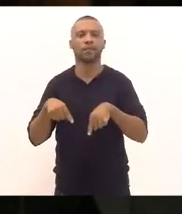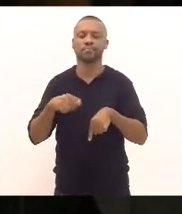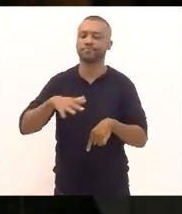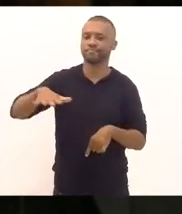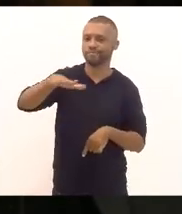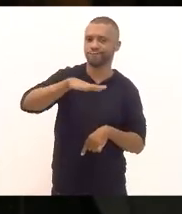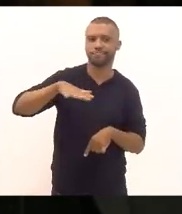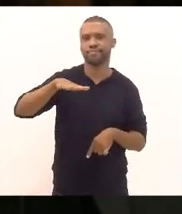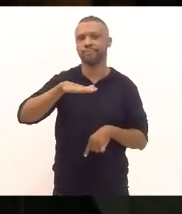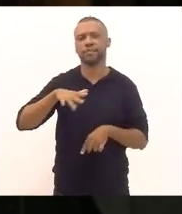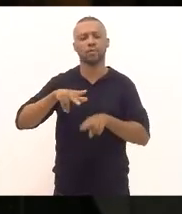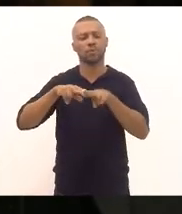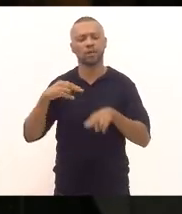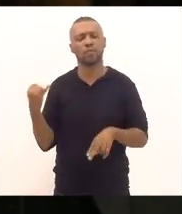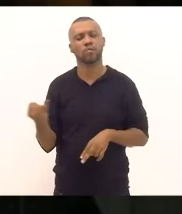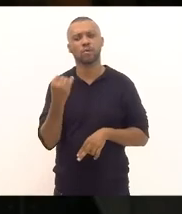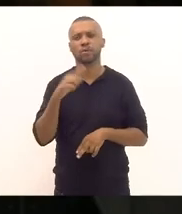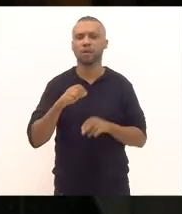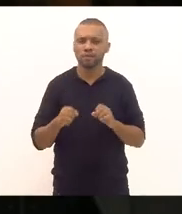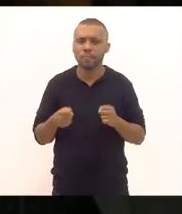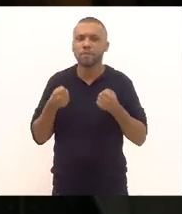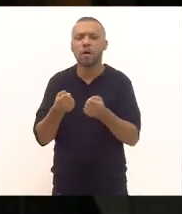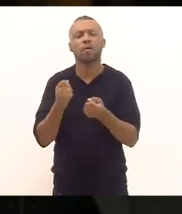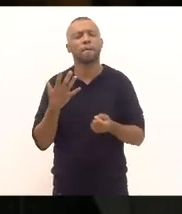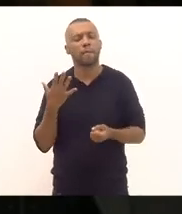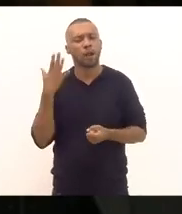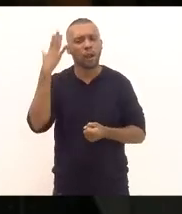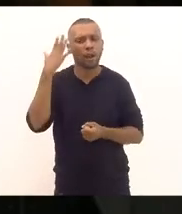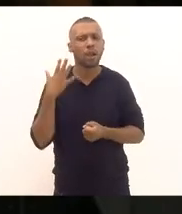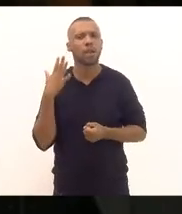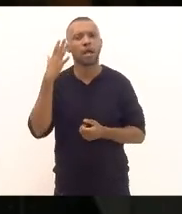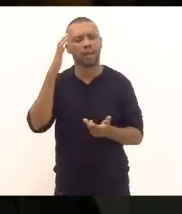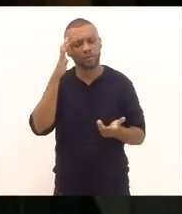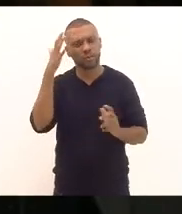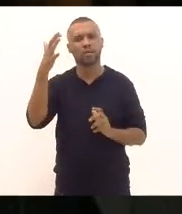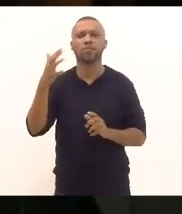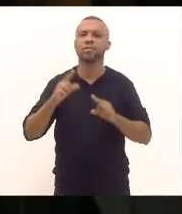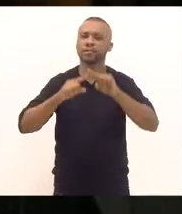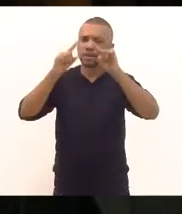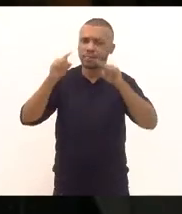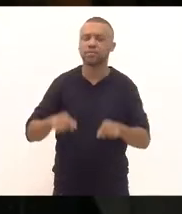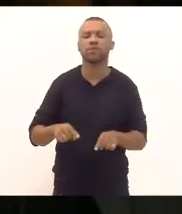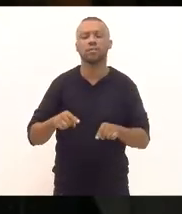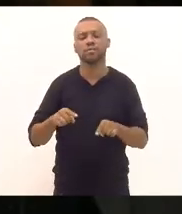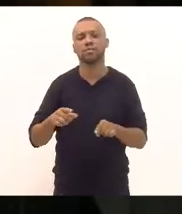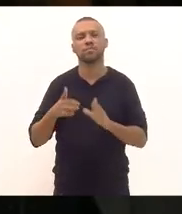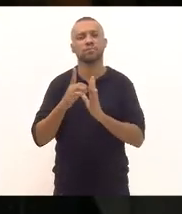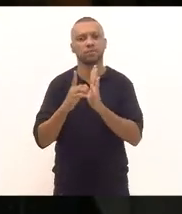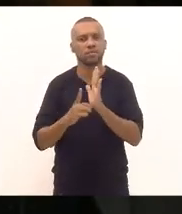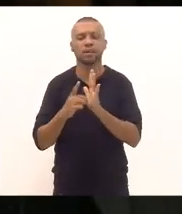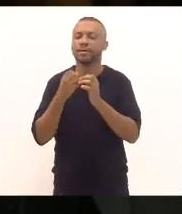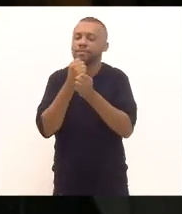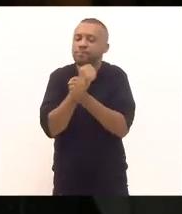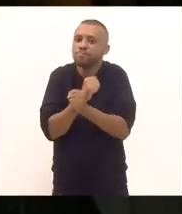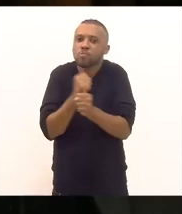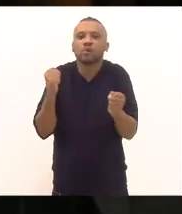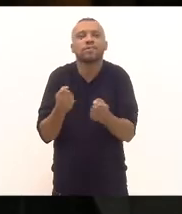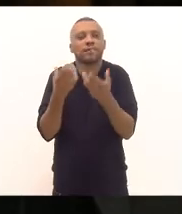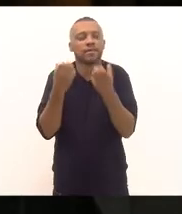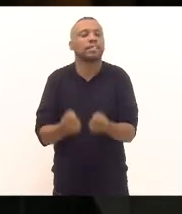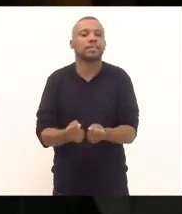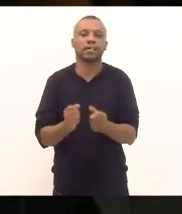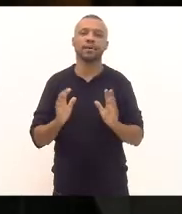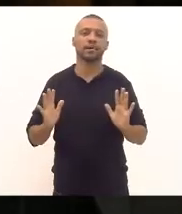é muito importante que a gente deu máximo de atenção a situação e servidoras e servidores do Detran é inaceitável que